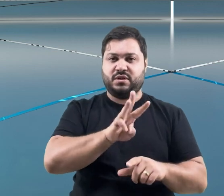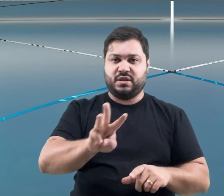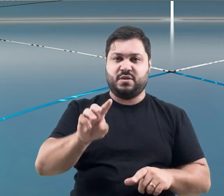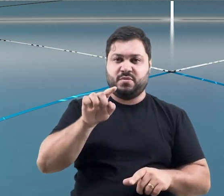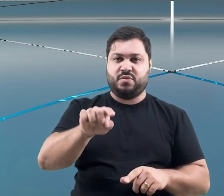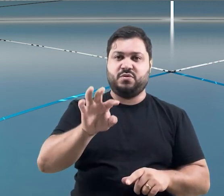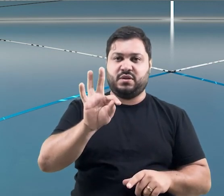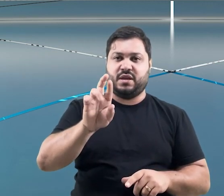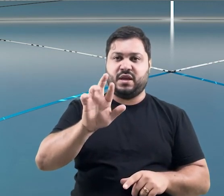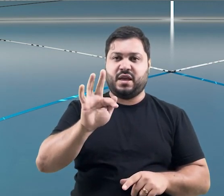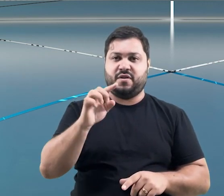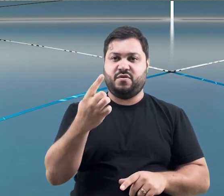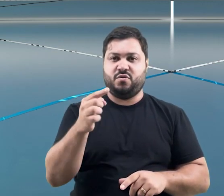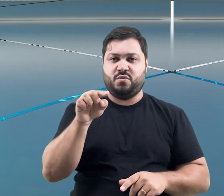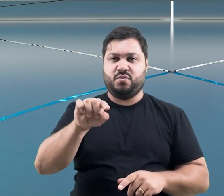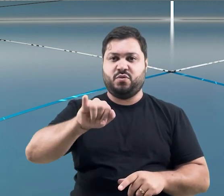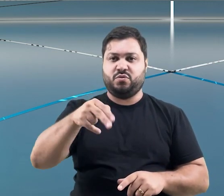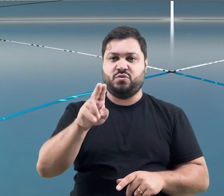nosso portal